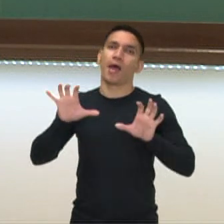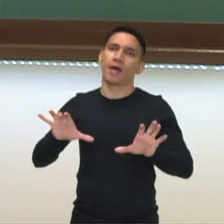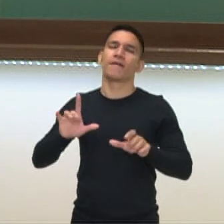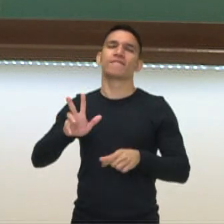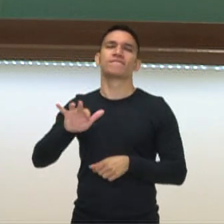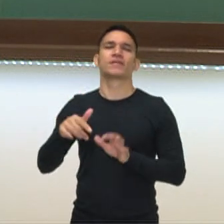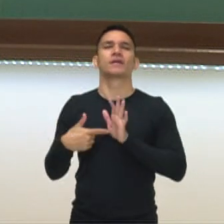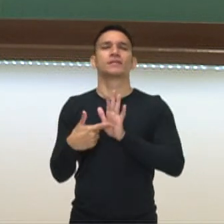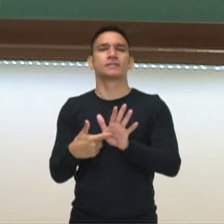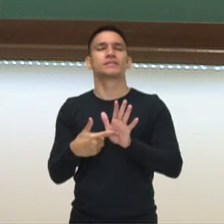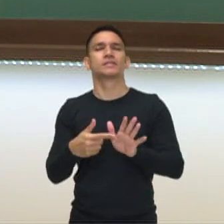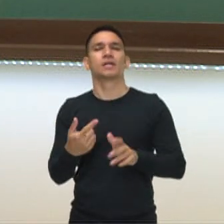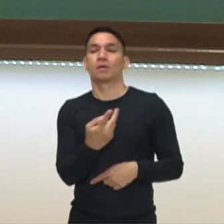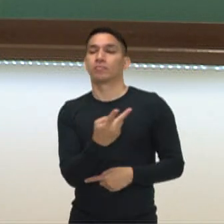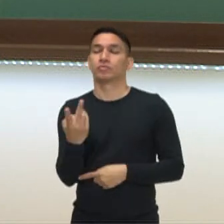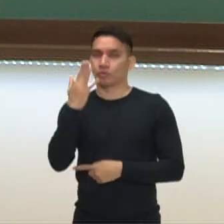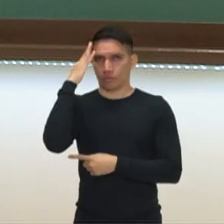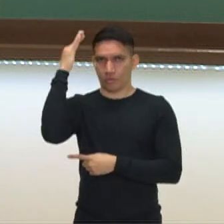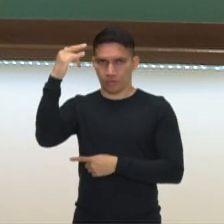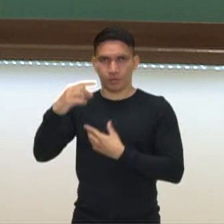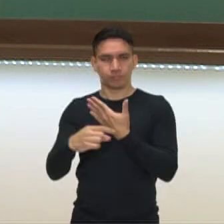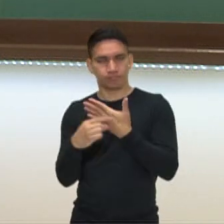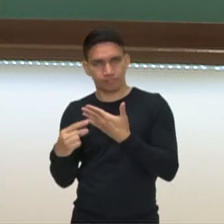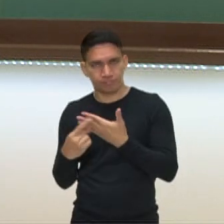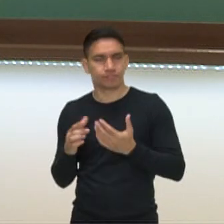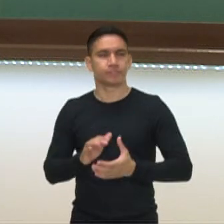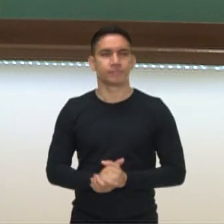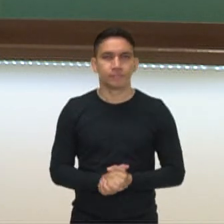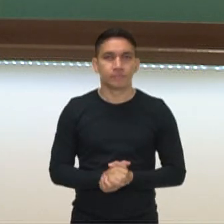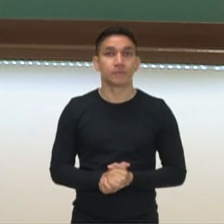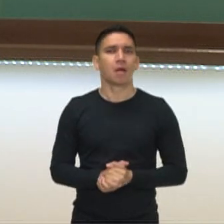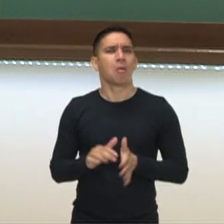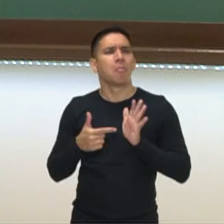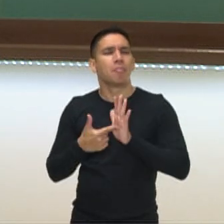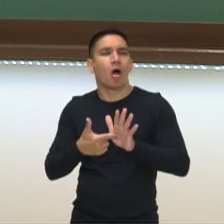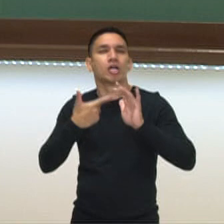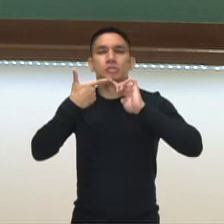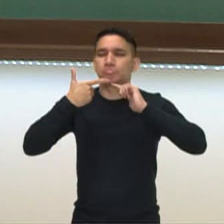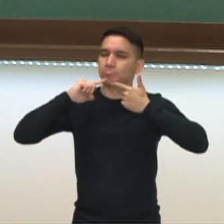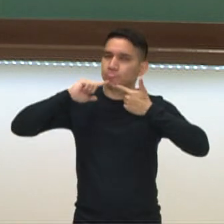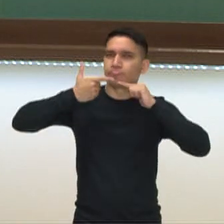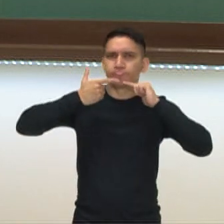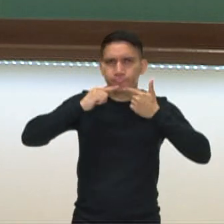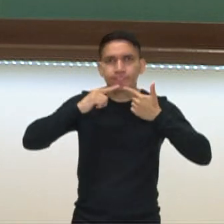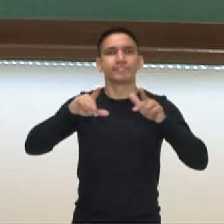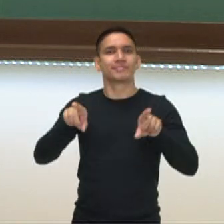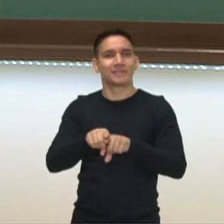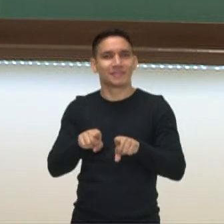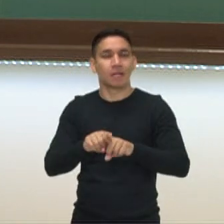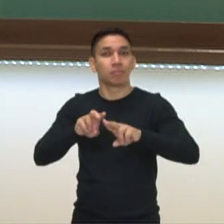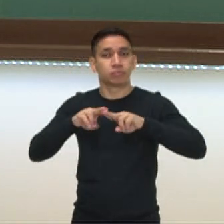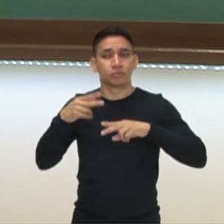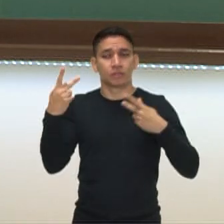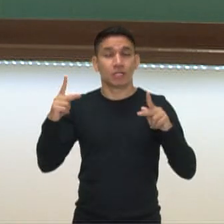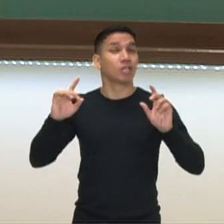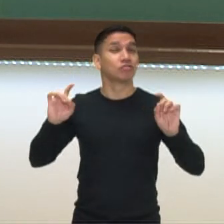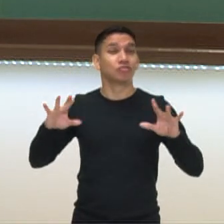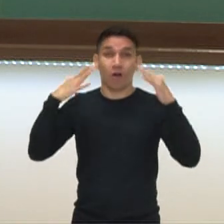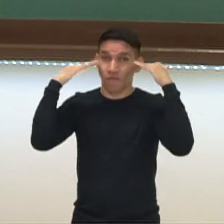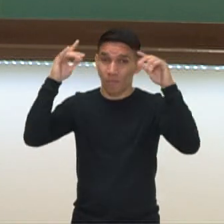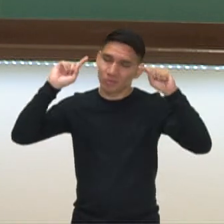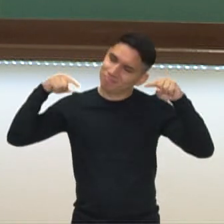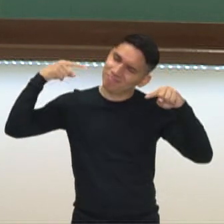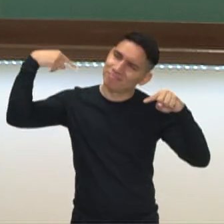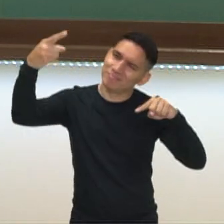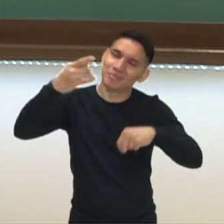são reconhecidos como grandes autores, e lá é vista essa questão da dramaticidade, da vivacidade. Então eles tiveram um reconhecimento muito depois do seu tempo,